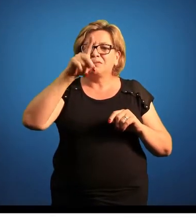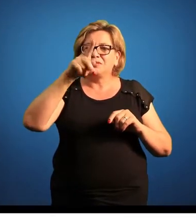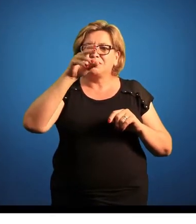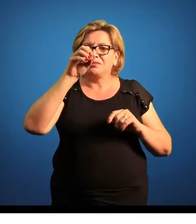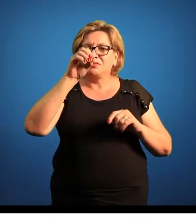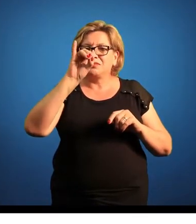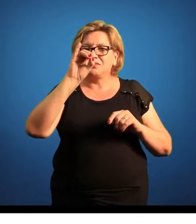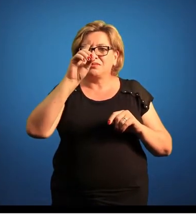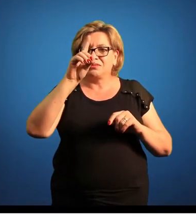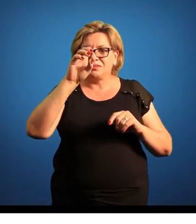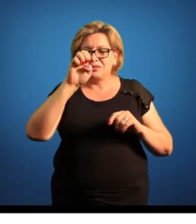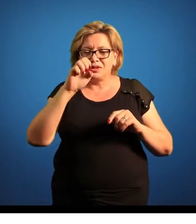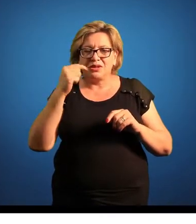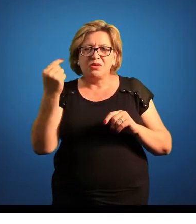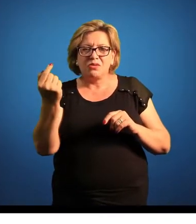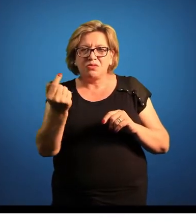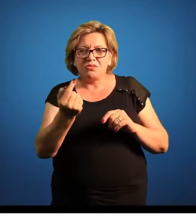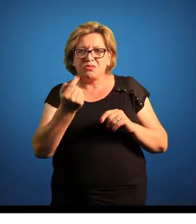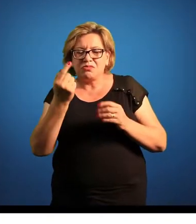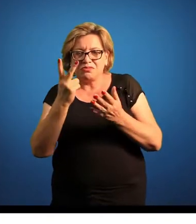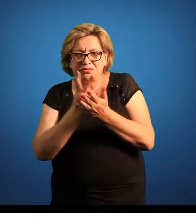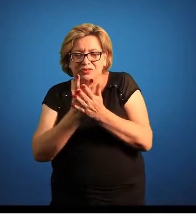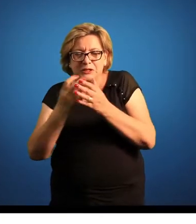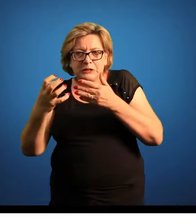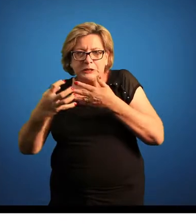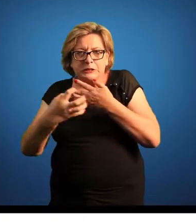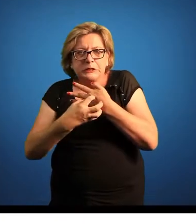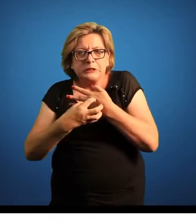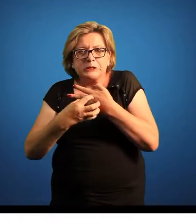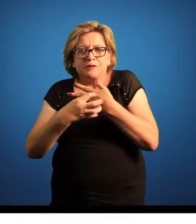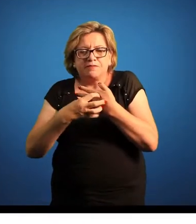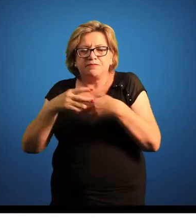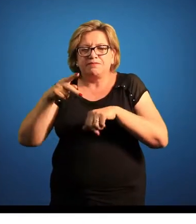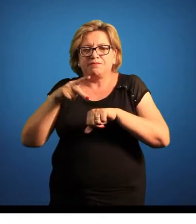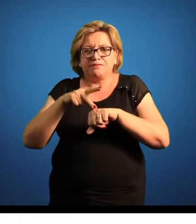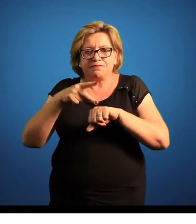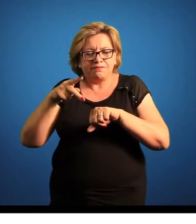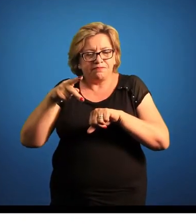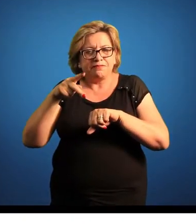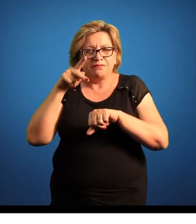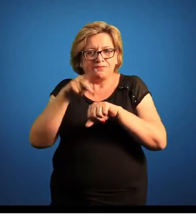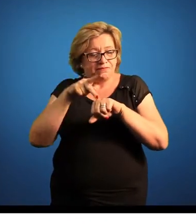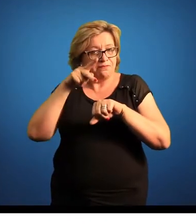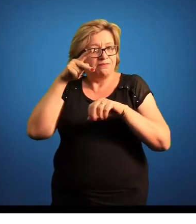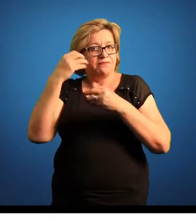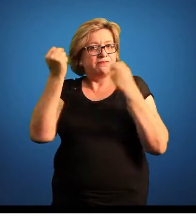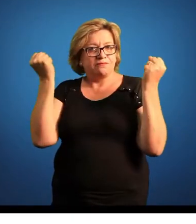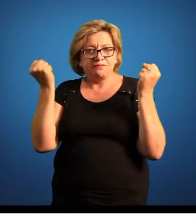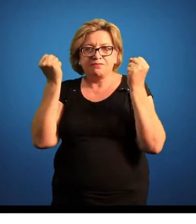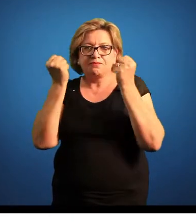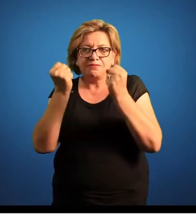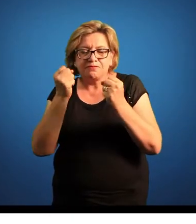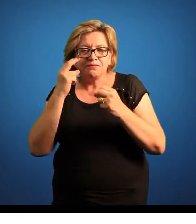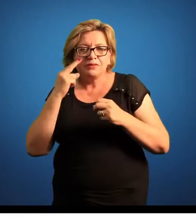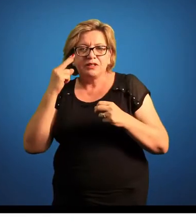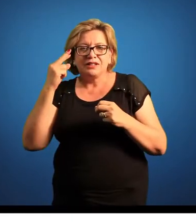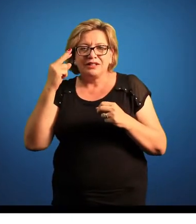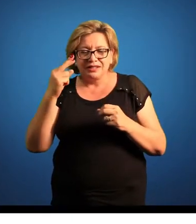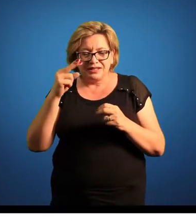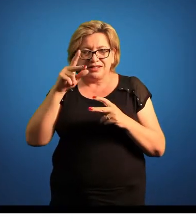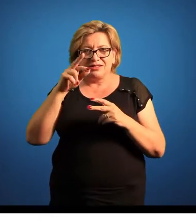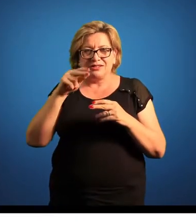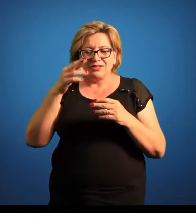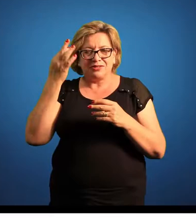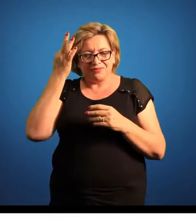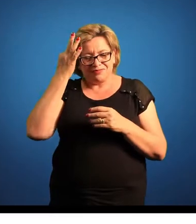único, que se está fixo na rocha, a gente consegue enxergar. E esses animais, como a gente viu nas nossas aulas